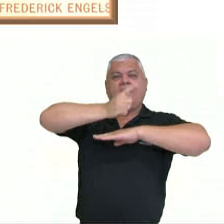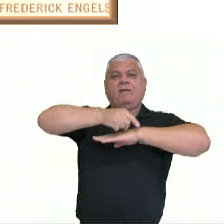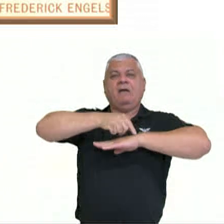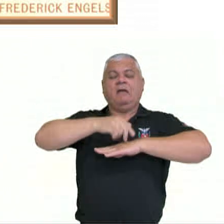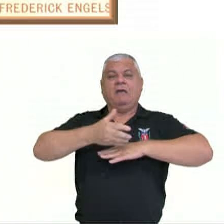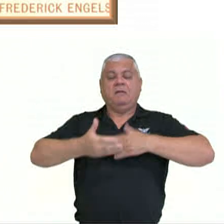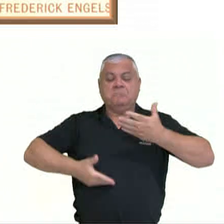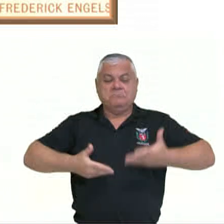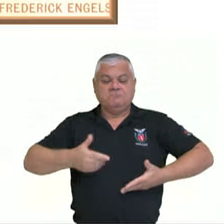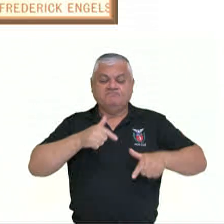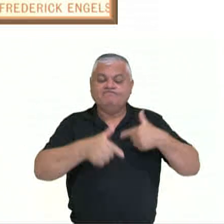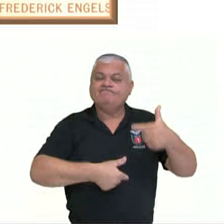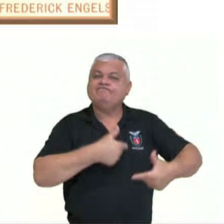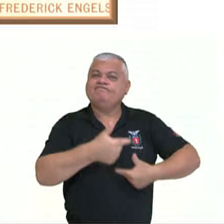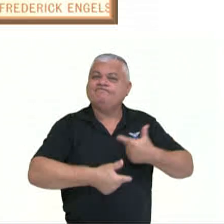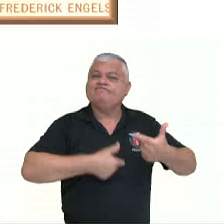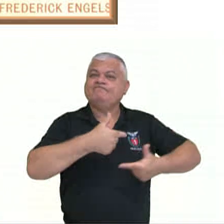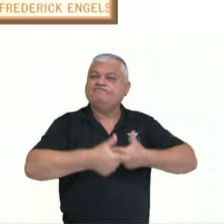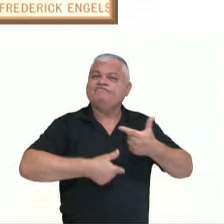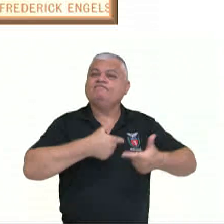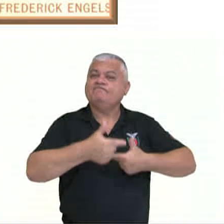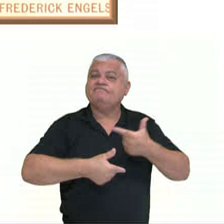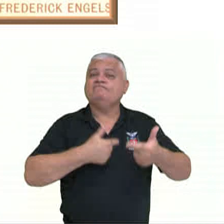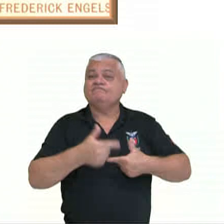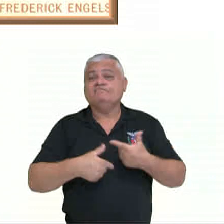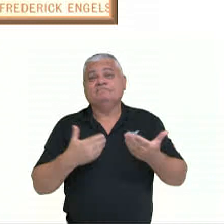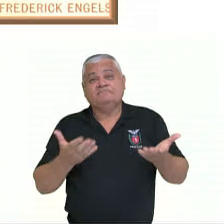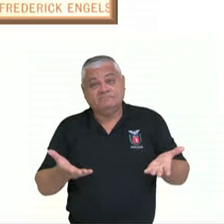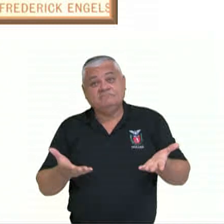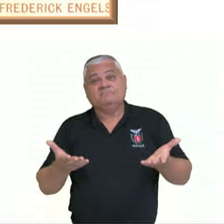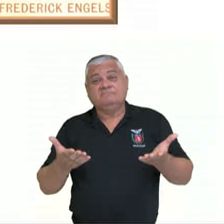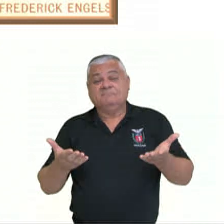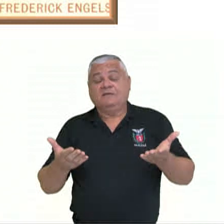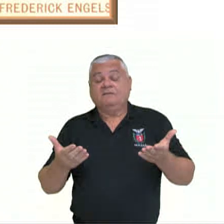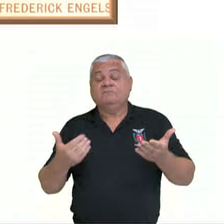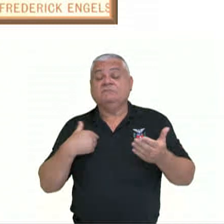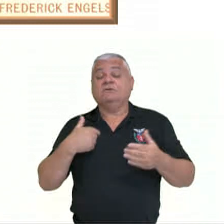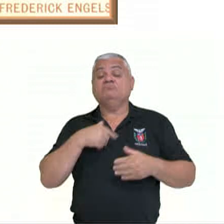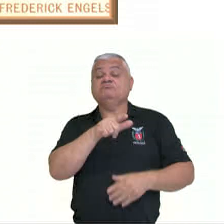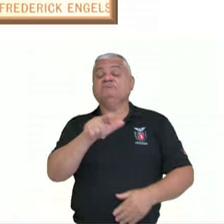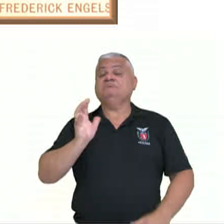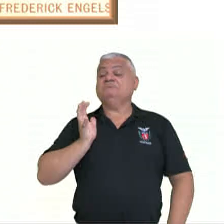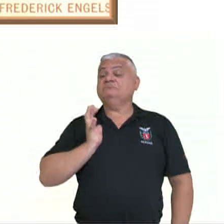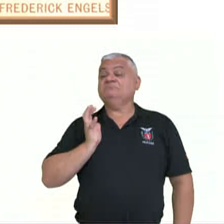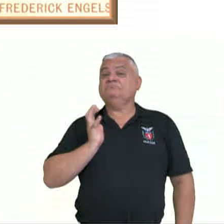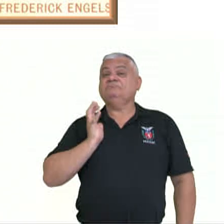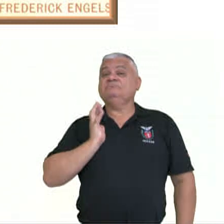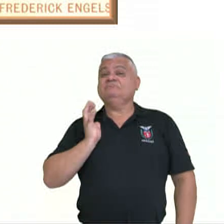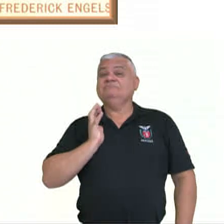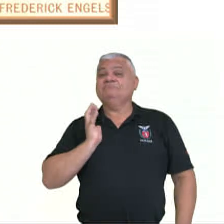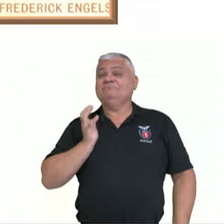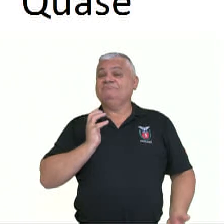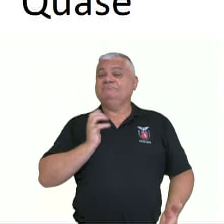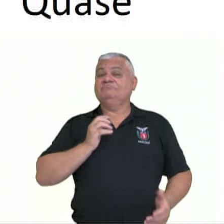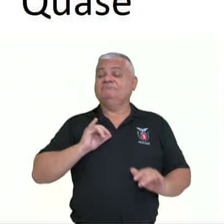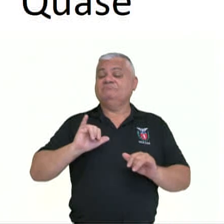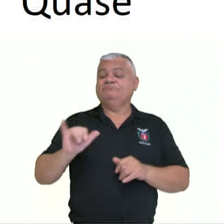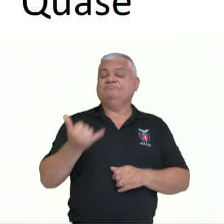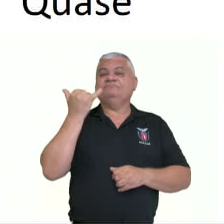todo mundo, Que são os proletariados. E os burgueses aqui no meio, ainda usufruindo do